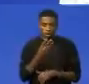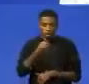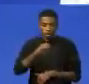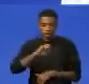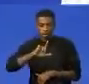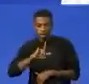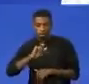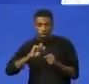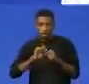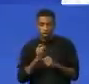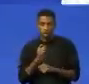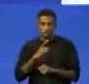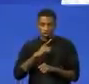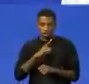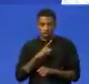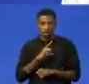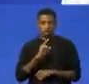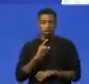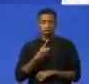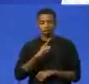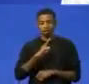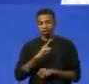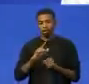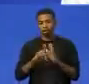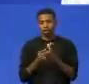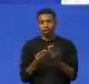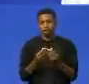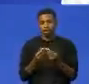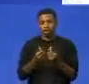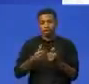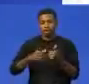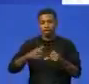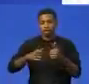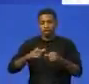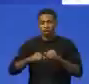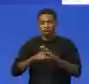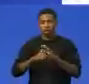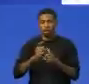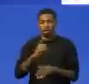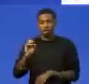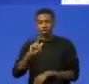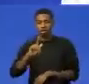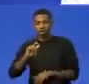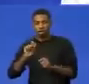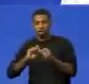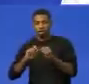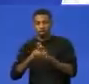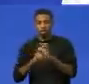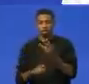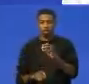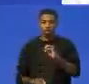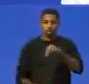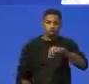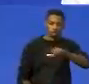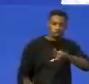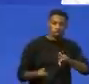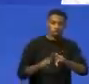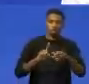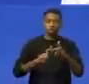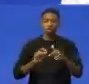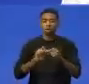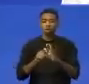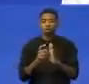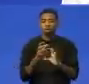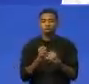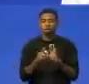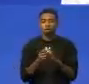de pesticida para 1 grama de ração. 100 gramas de ração, você teria 300 miligramas de pesticida. Segundo passo,